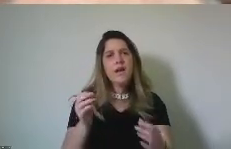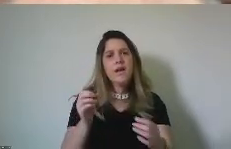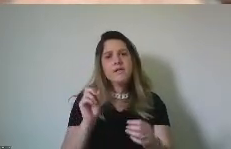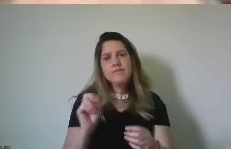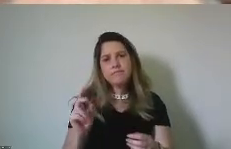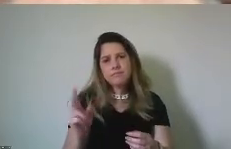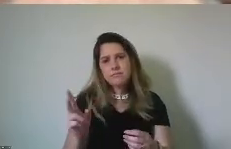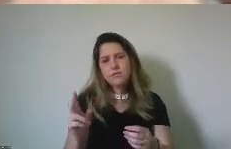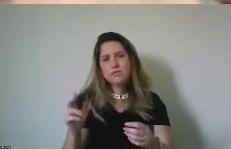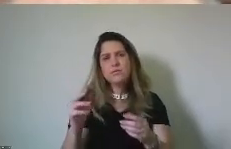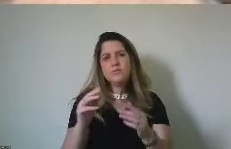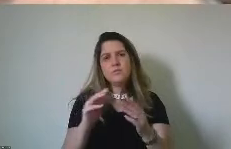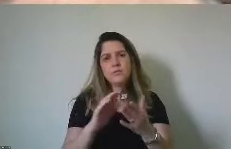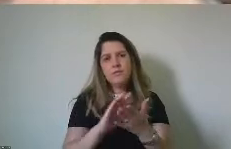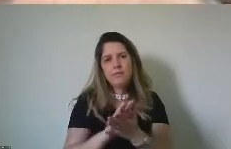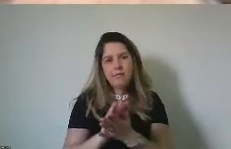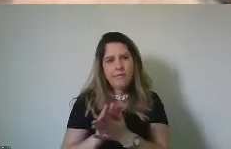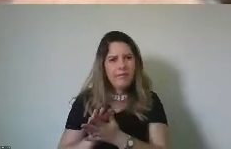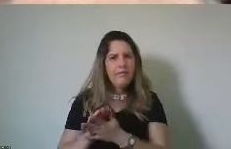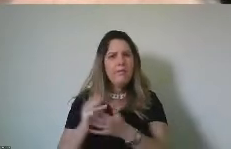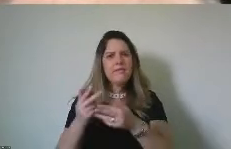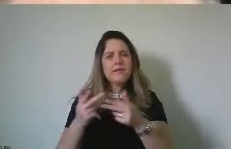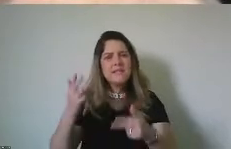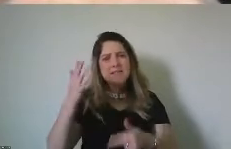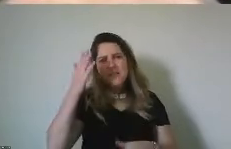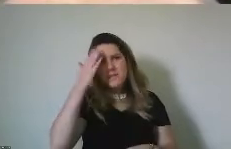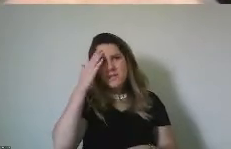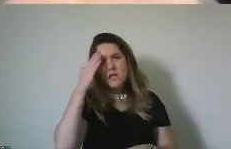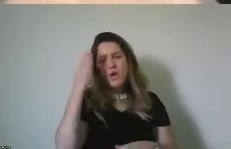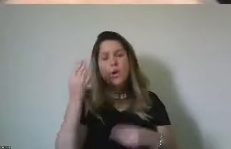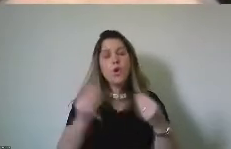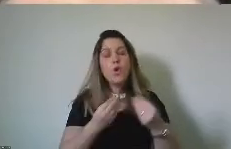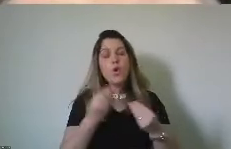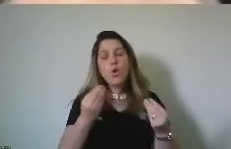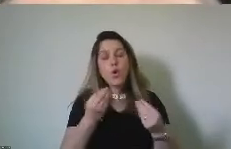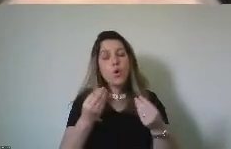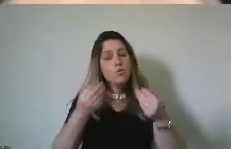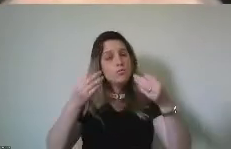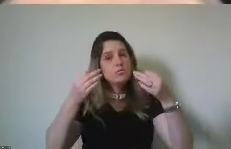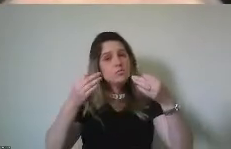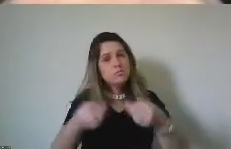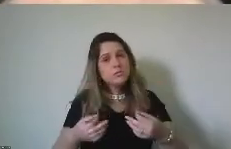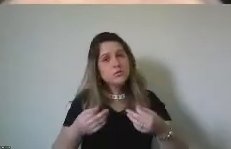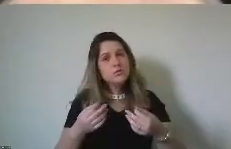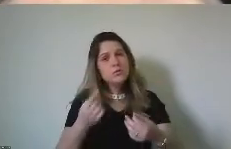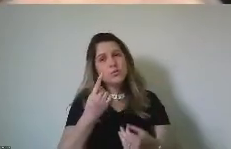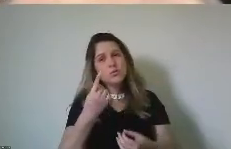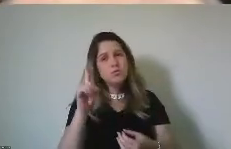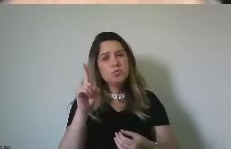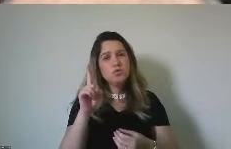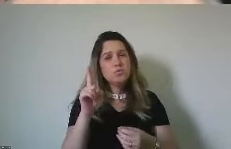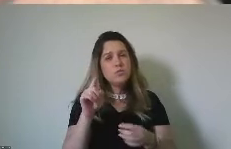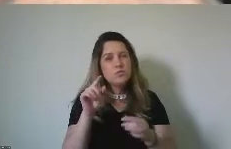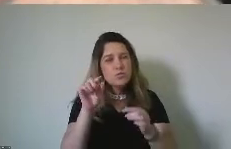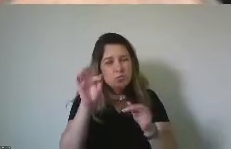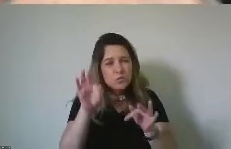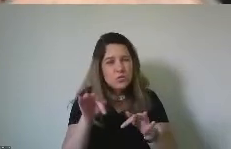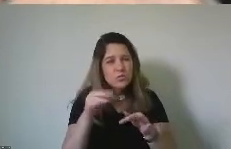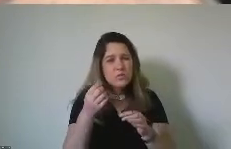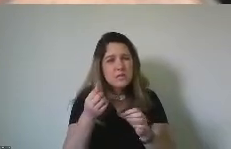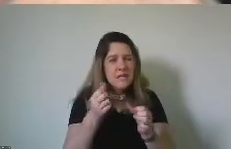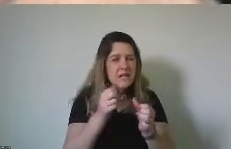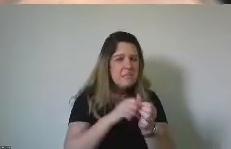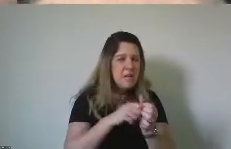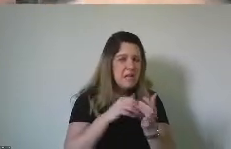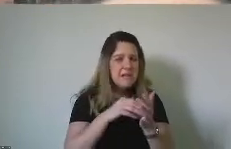que era oferecidos eu queria saber é como esse tema evoluiu né nos últimos seis meses oito meses é